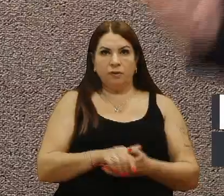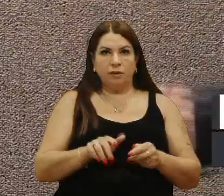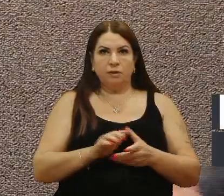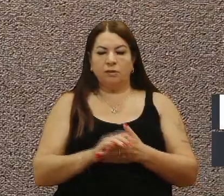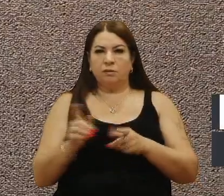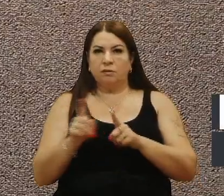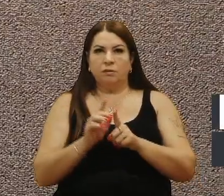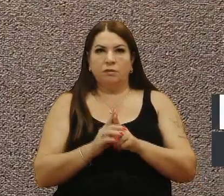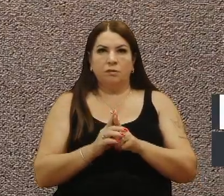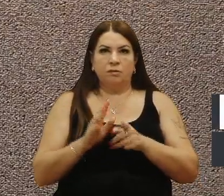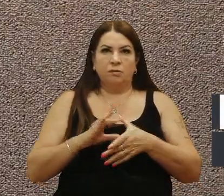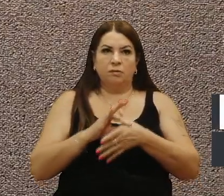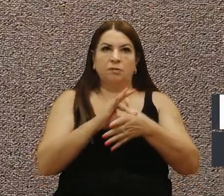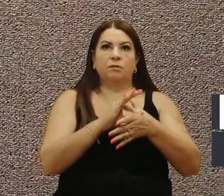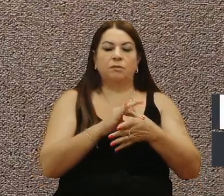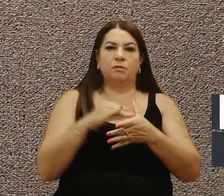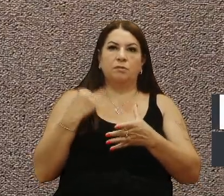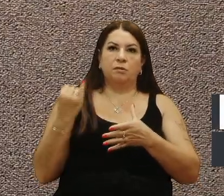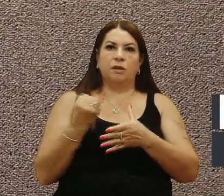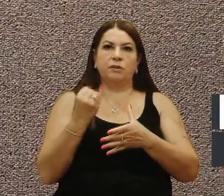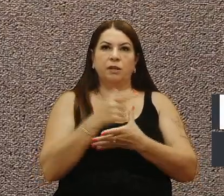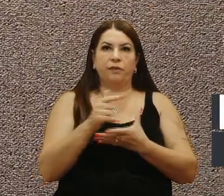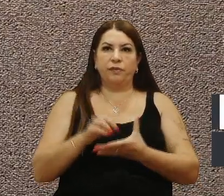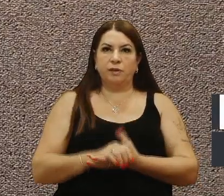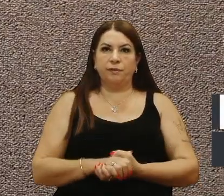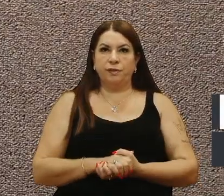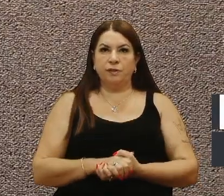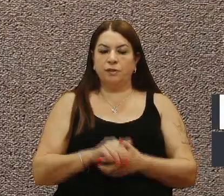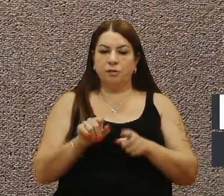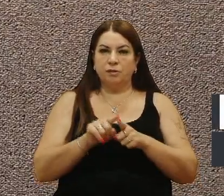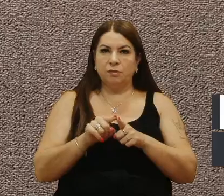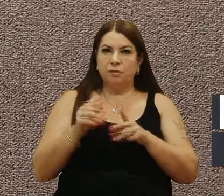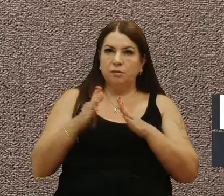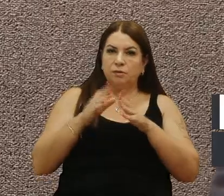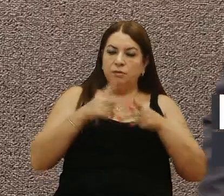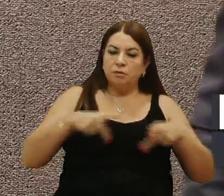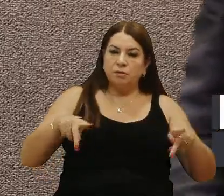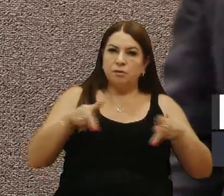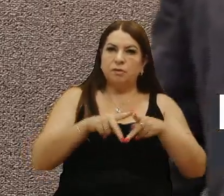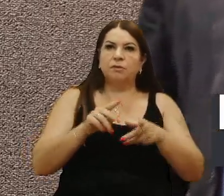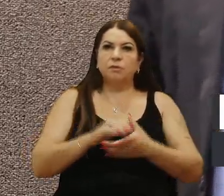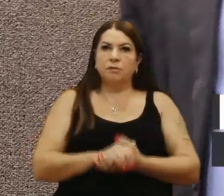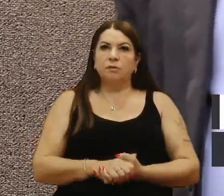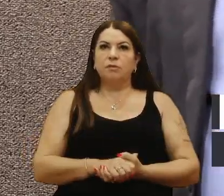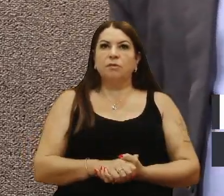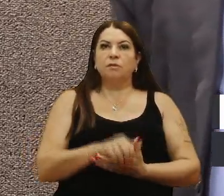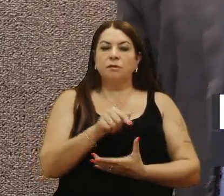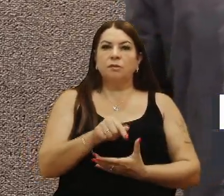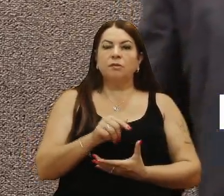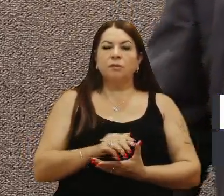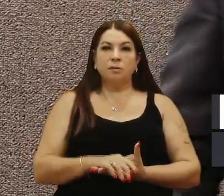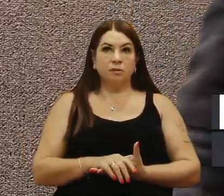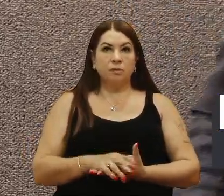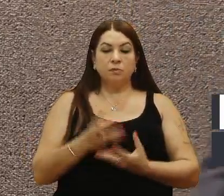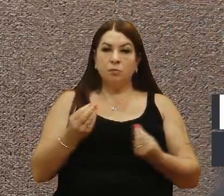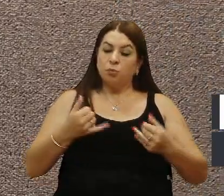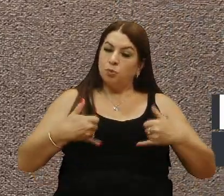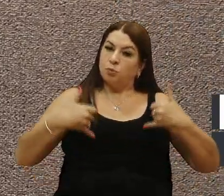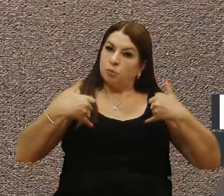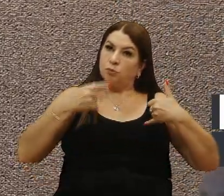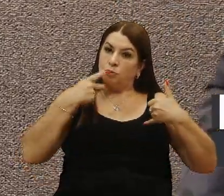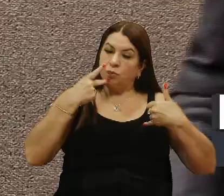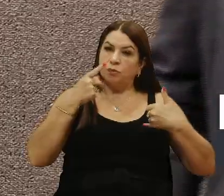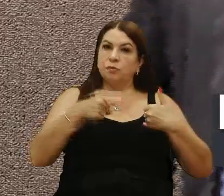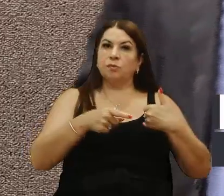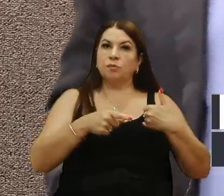enfim, as lideranças é importante. Essa aqui é a casa do povo. Quero também, com muito orgulho, dizer que eu